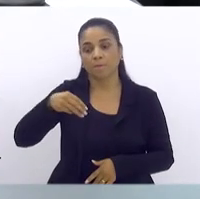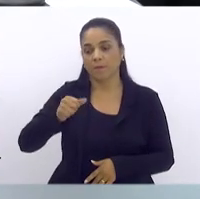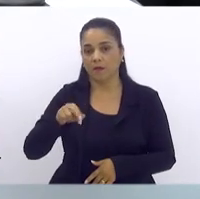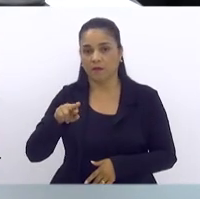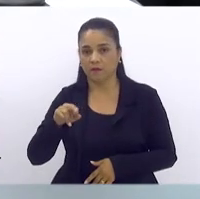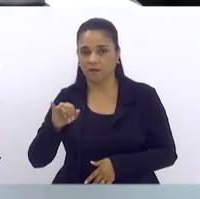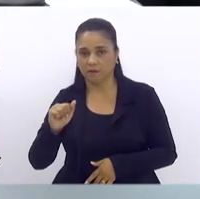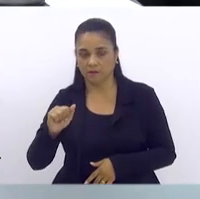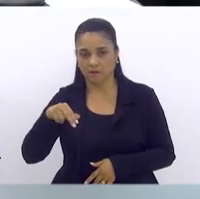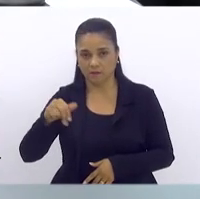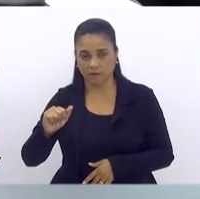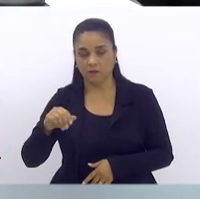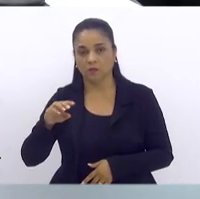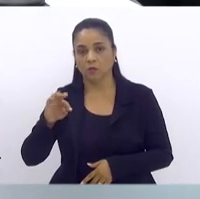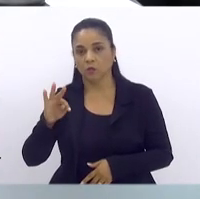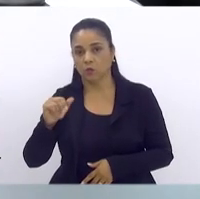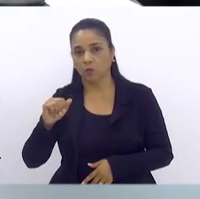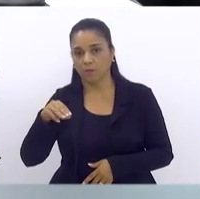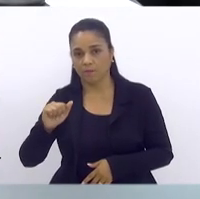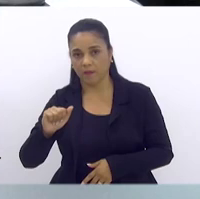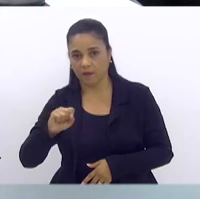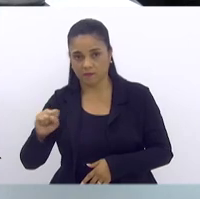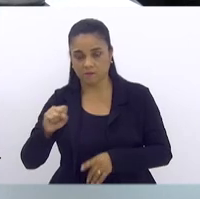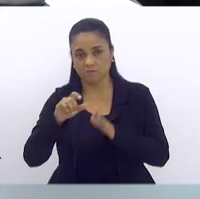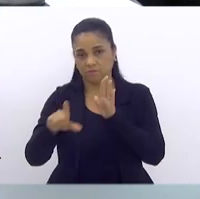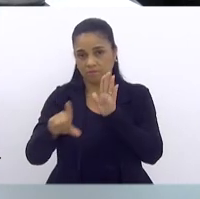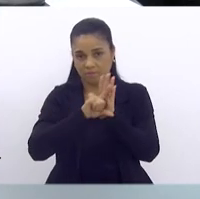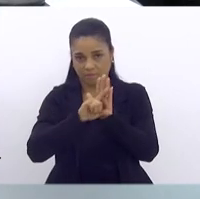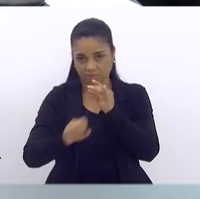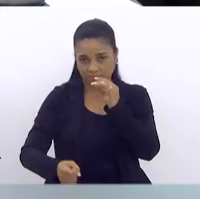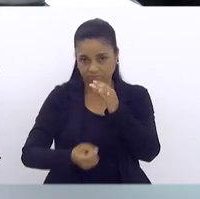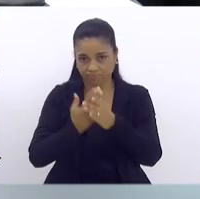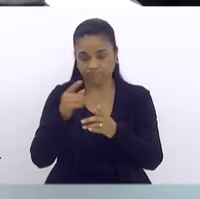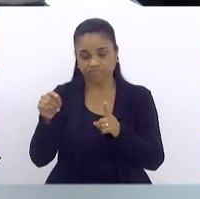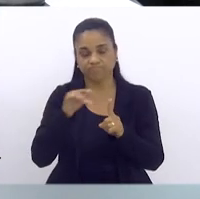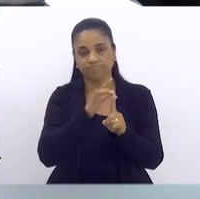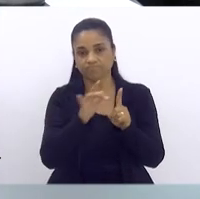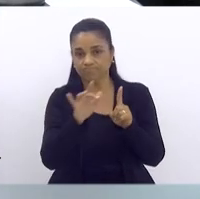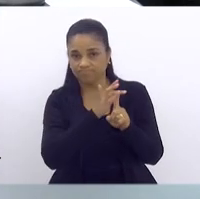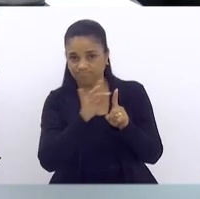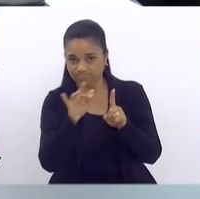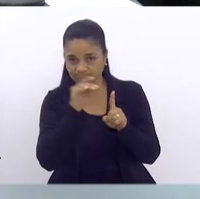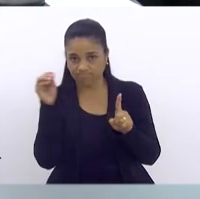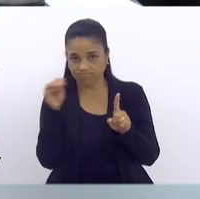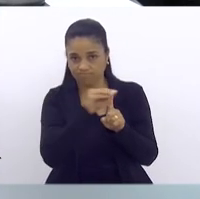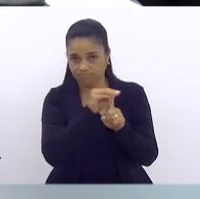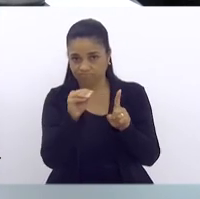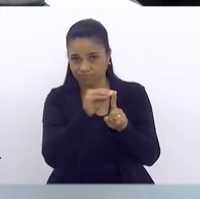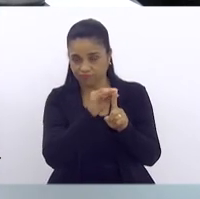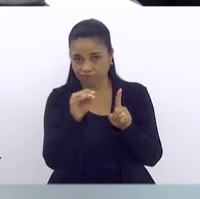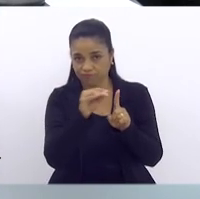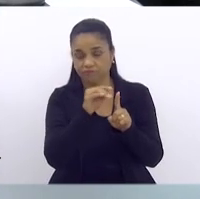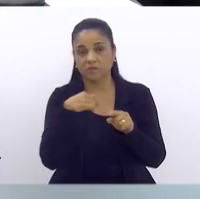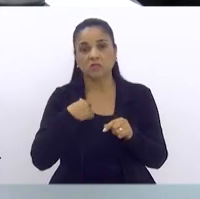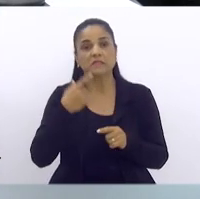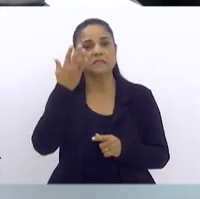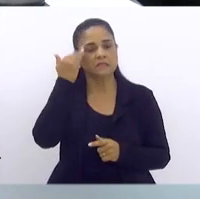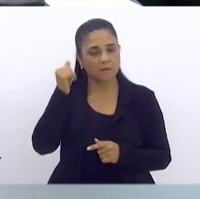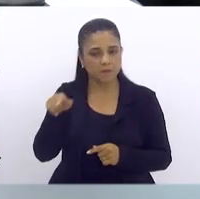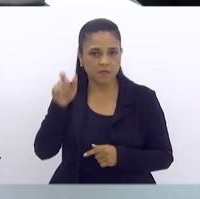de feminicídio lá em João Pessoa, e exatamente por conta disso, né, já sabia que ele já tinha um antecedente, mas nunca